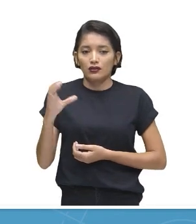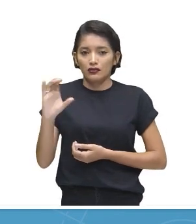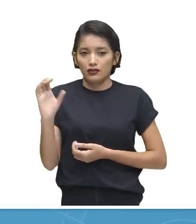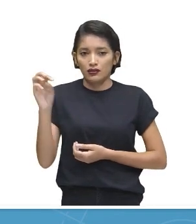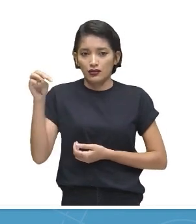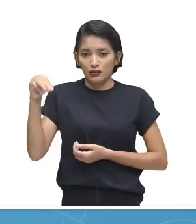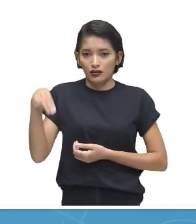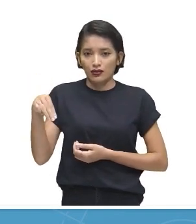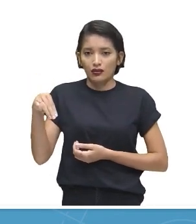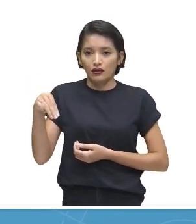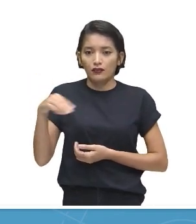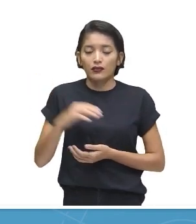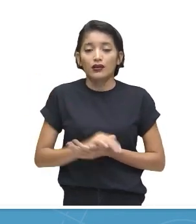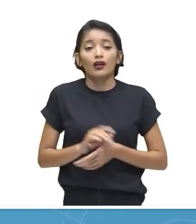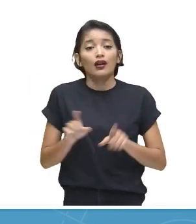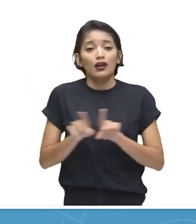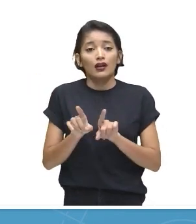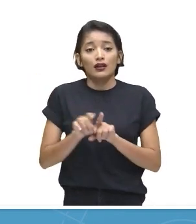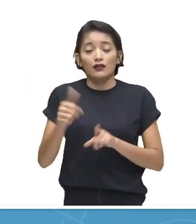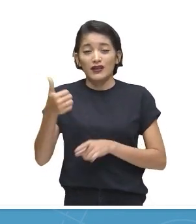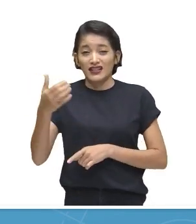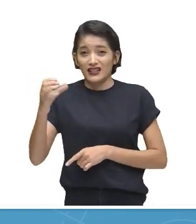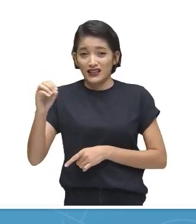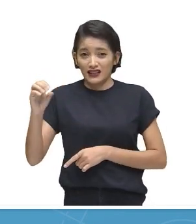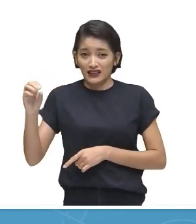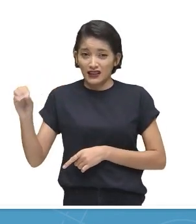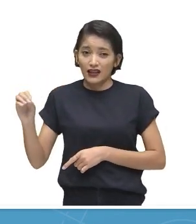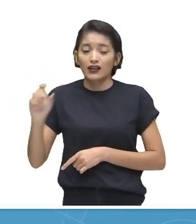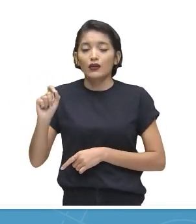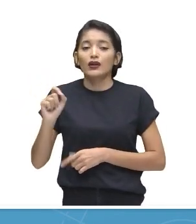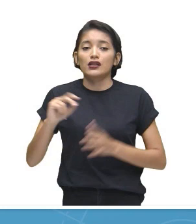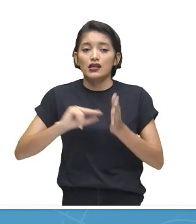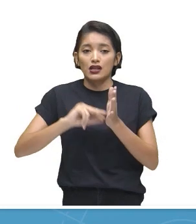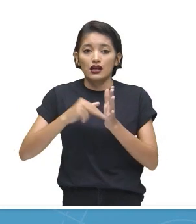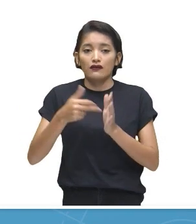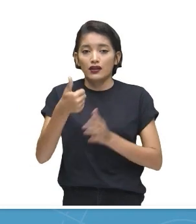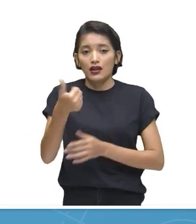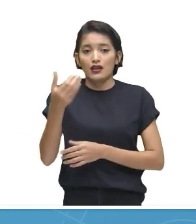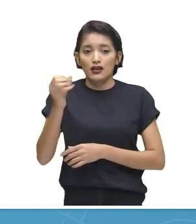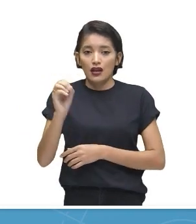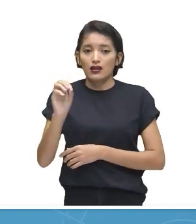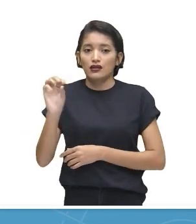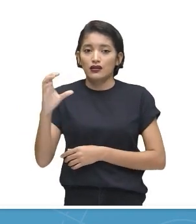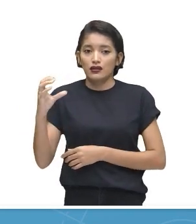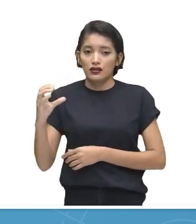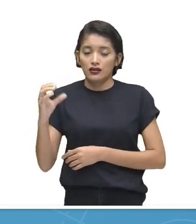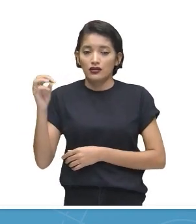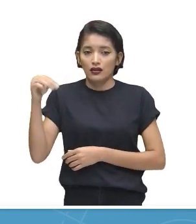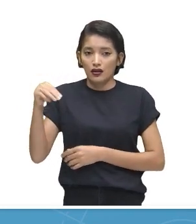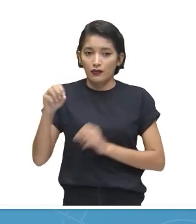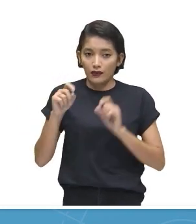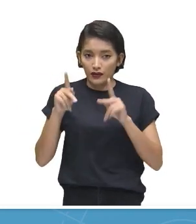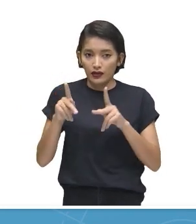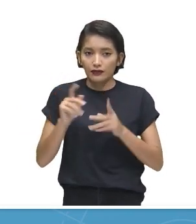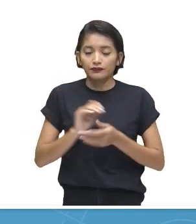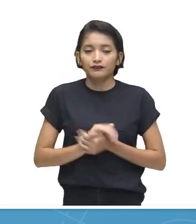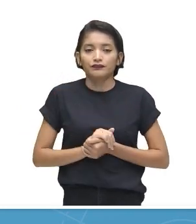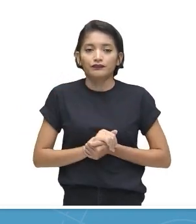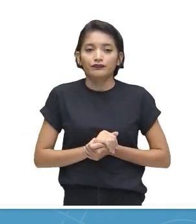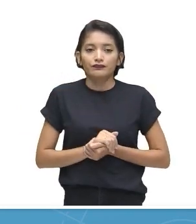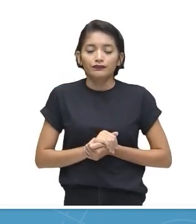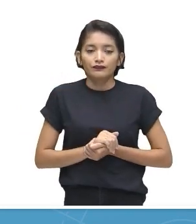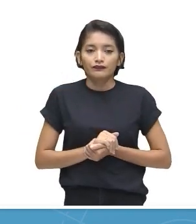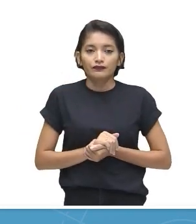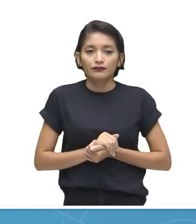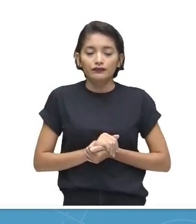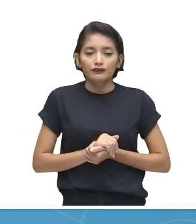centímetros. E a mesma coisa com os 100 milímetros, que são 10 centímetros. Certo? Vamos aí para a nossa próxima imagem, que a